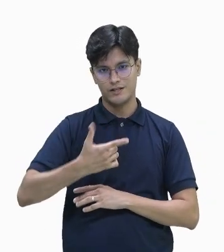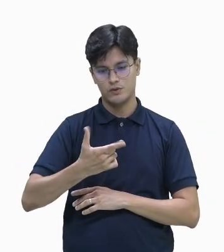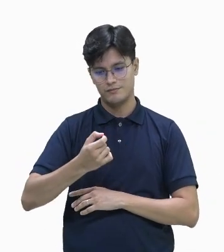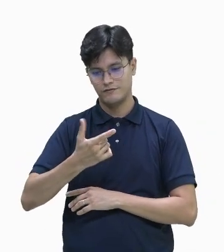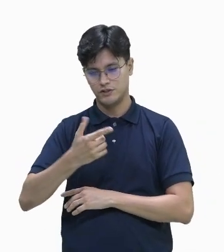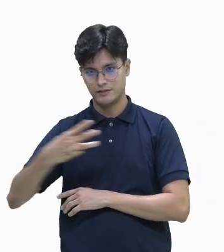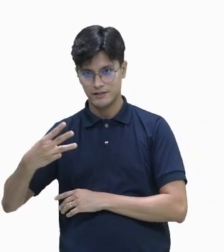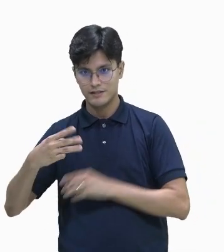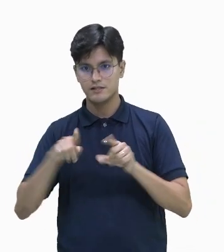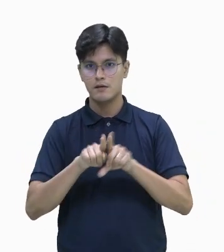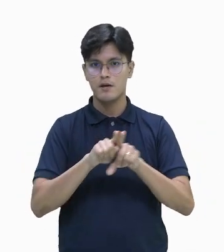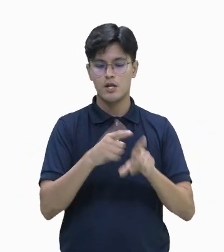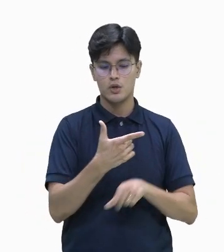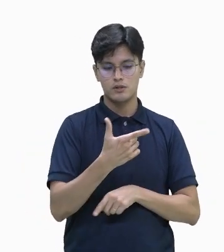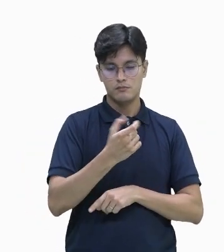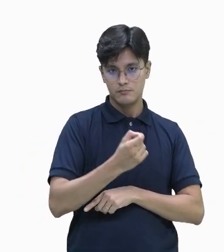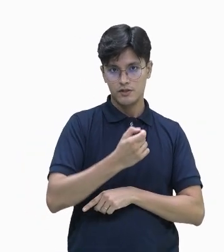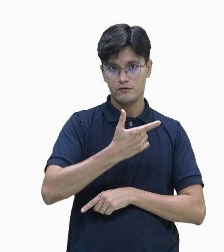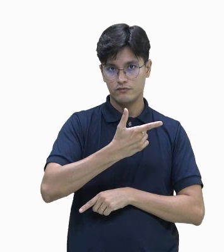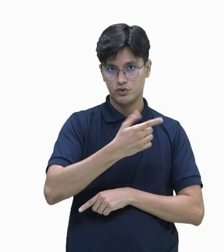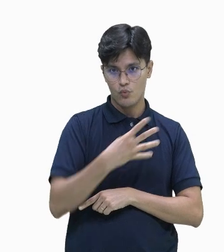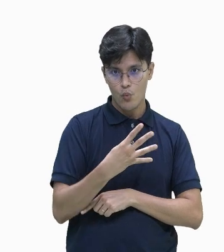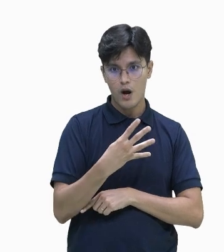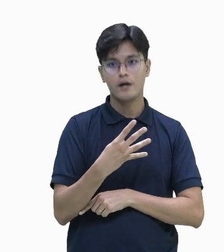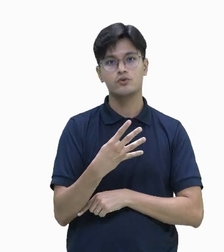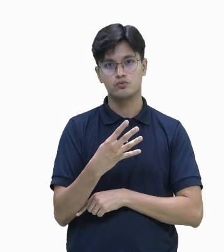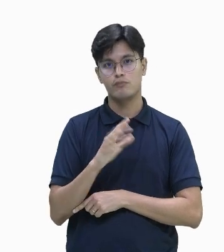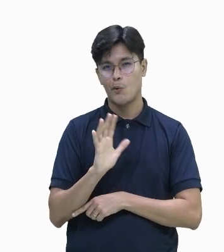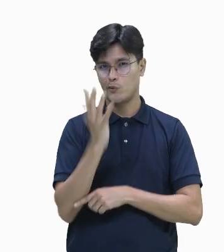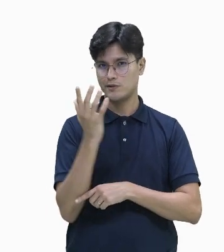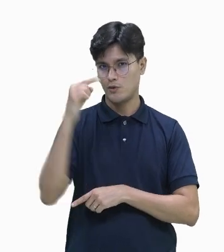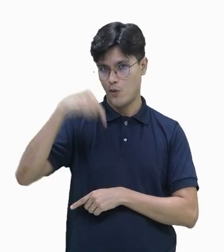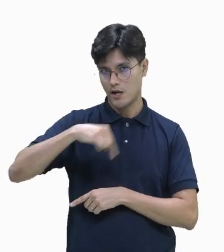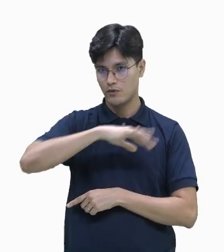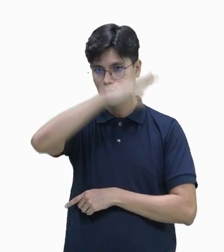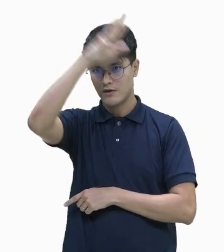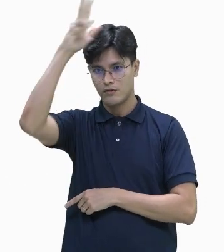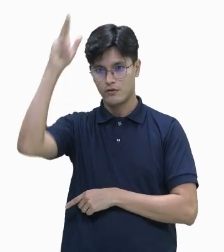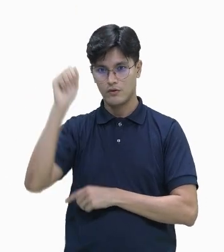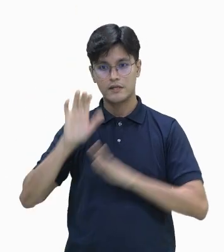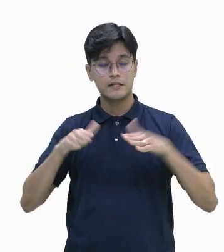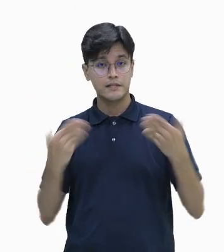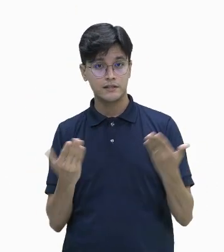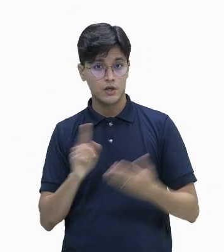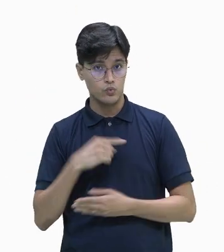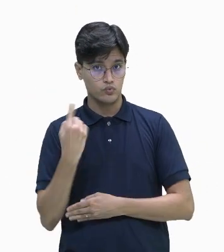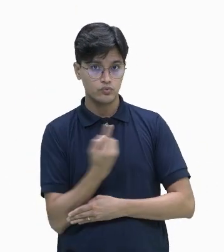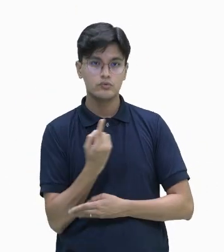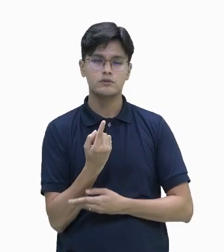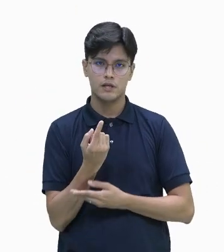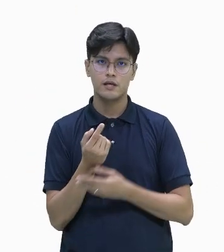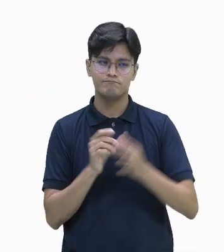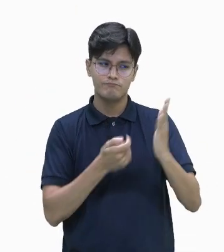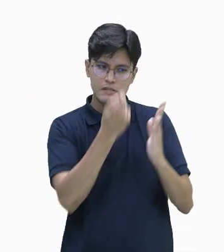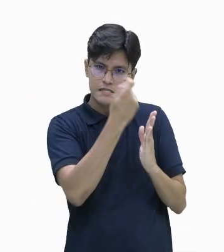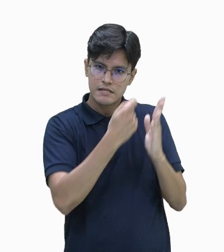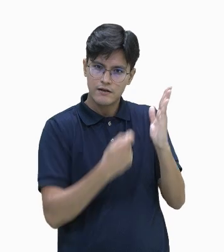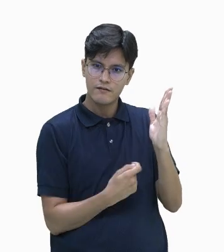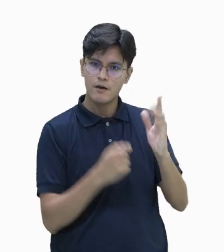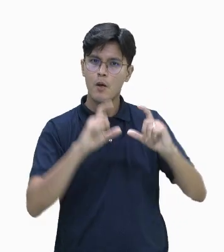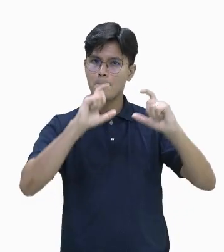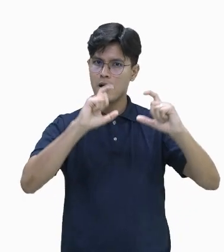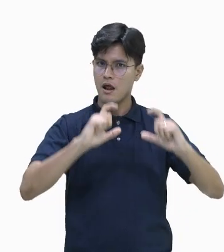Então, buscamos construir parágrafos sobre esse tema tão próximo, né, da nossa realidade, com